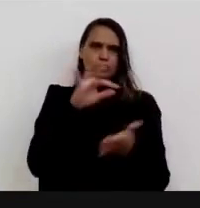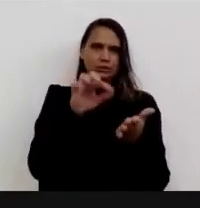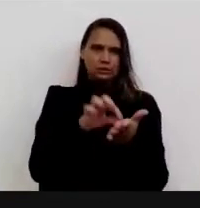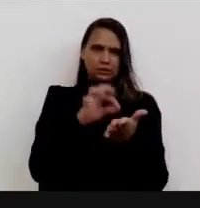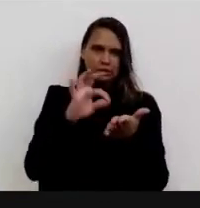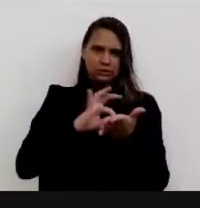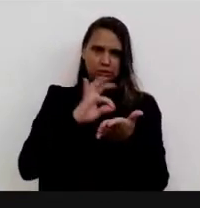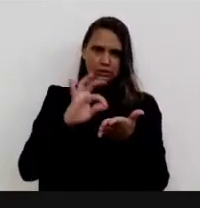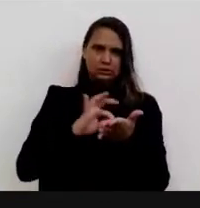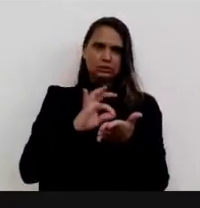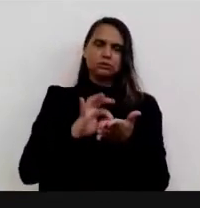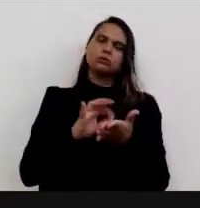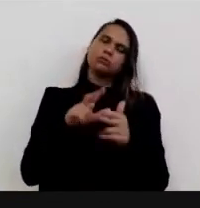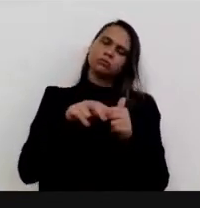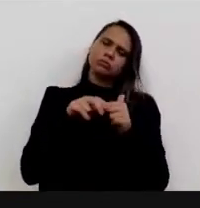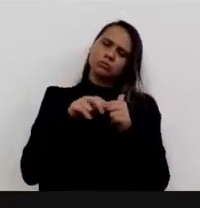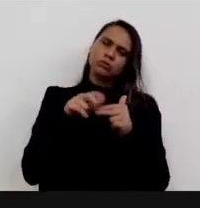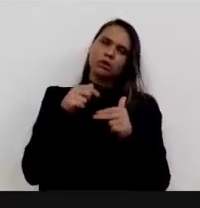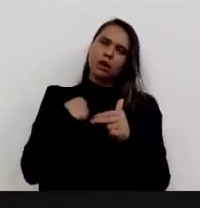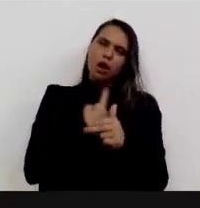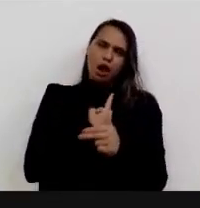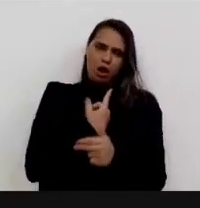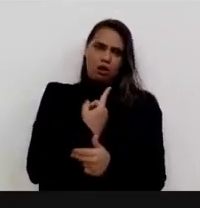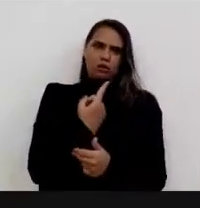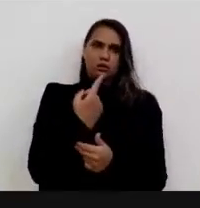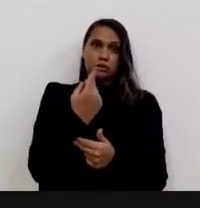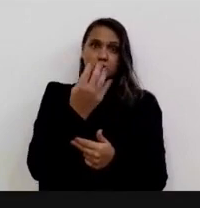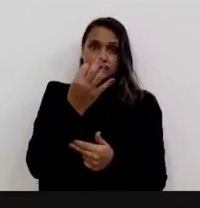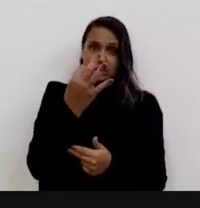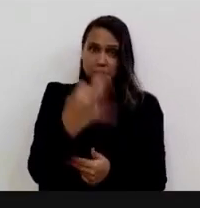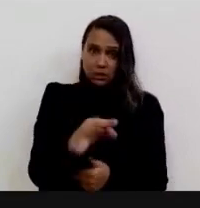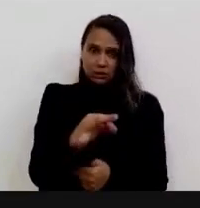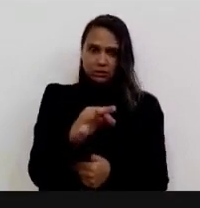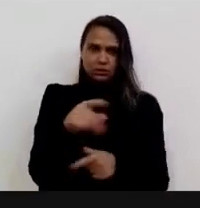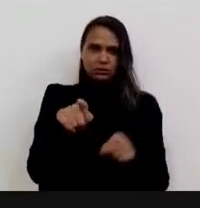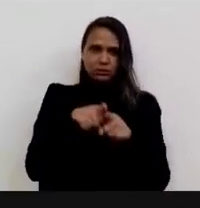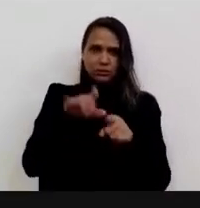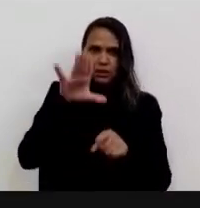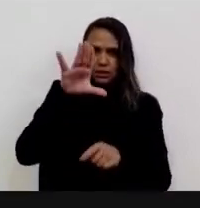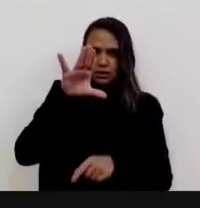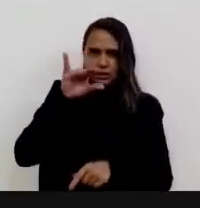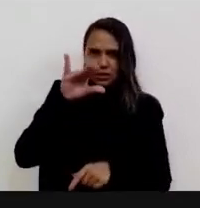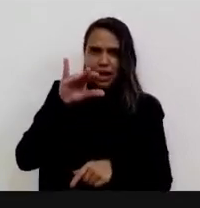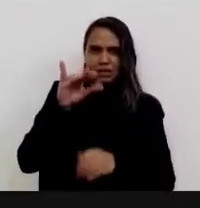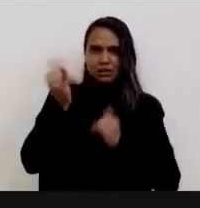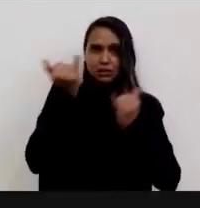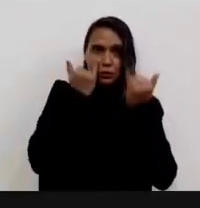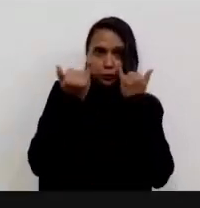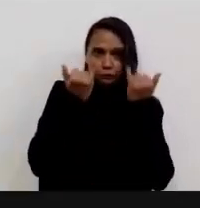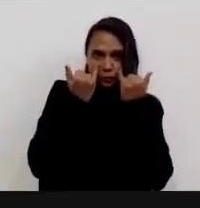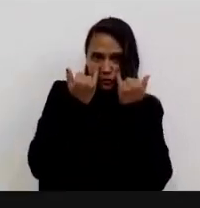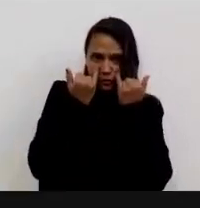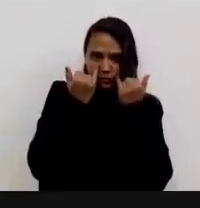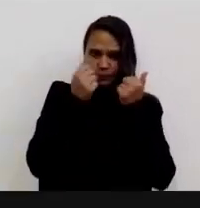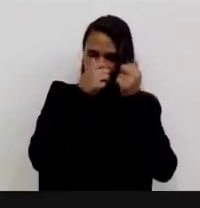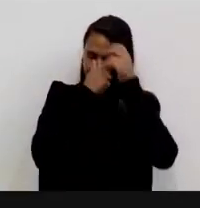particular, estão se tornando, de certa forma, também, né, ciências de dados, né.